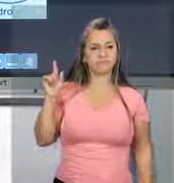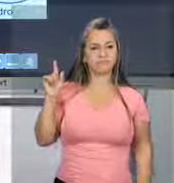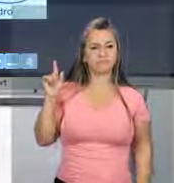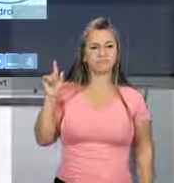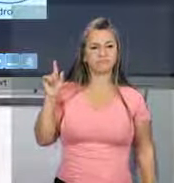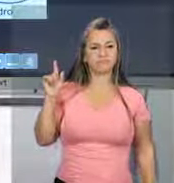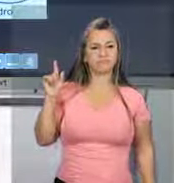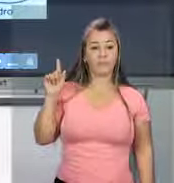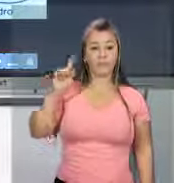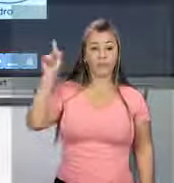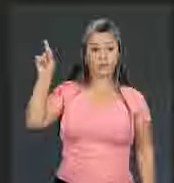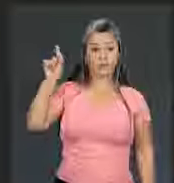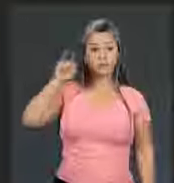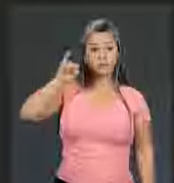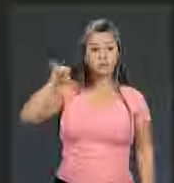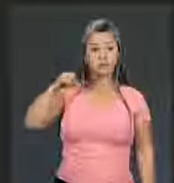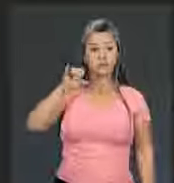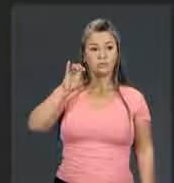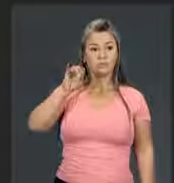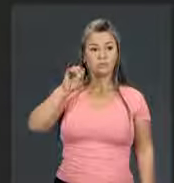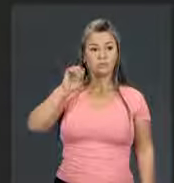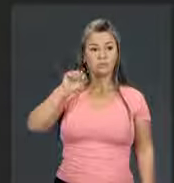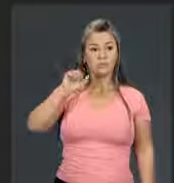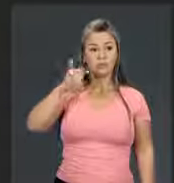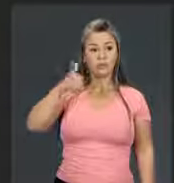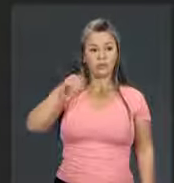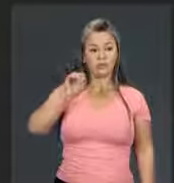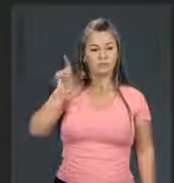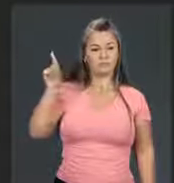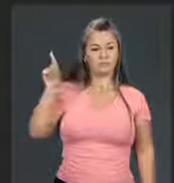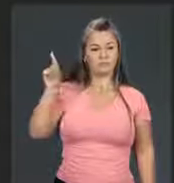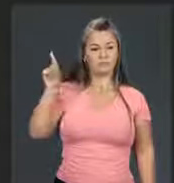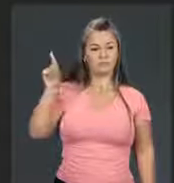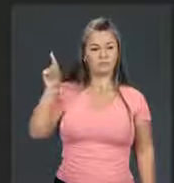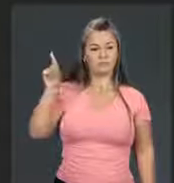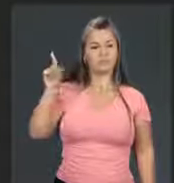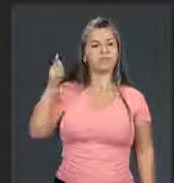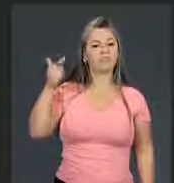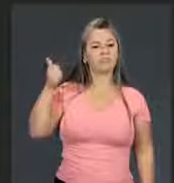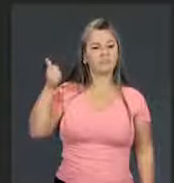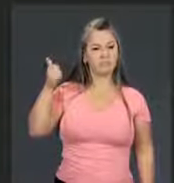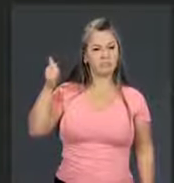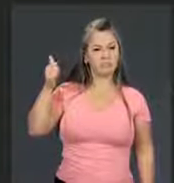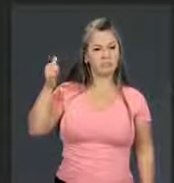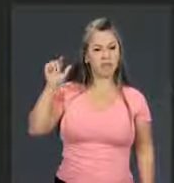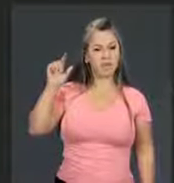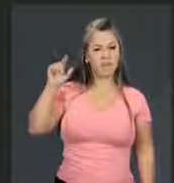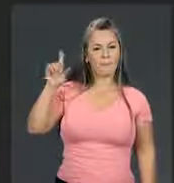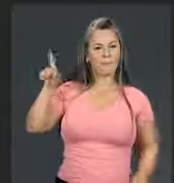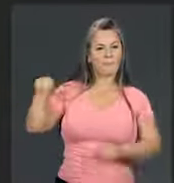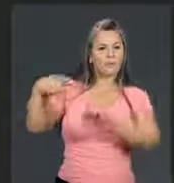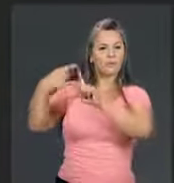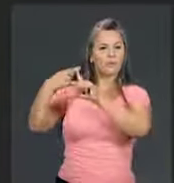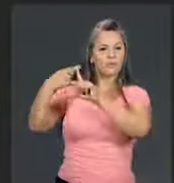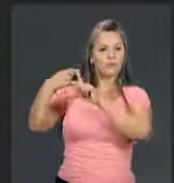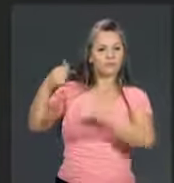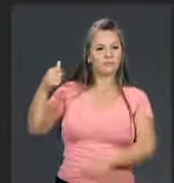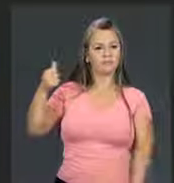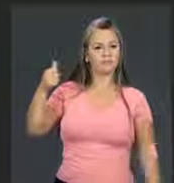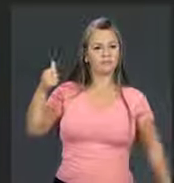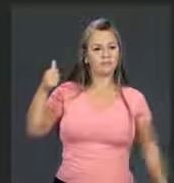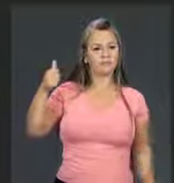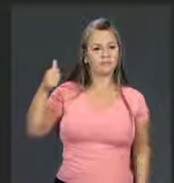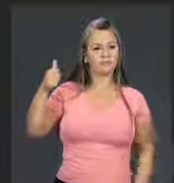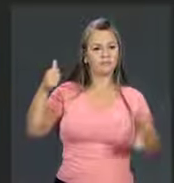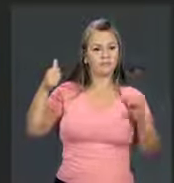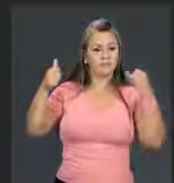Na montagem de João, a extremidade lateral foi ligada ao polo positivo